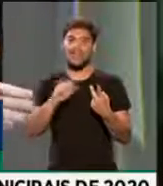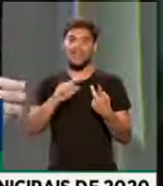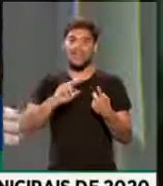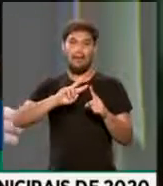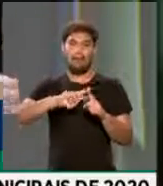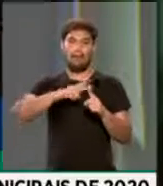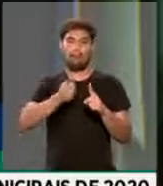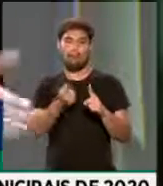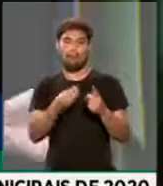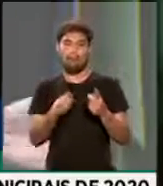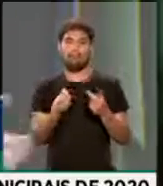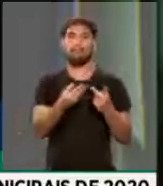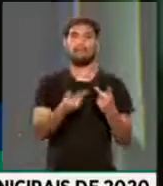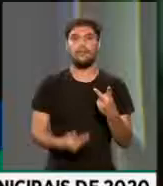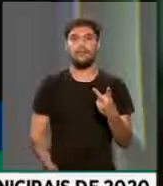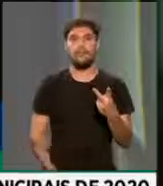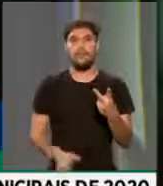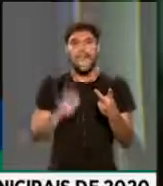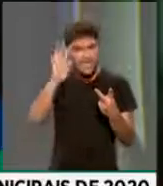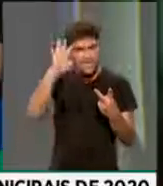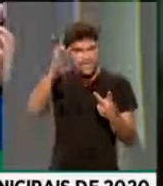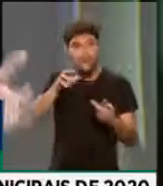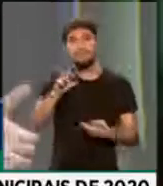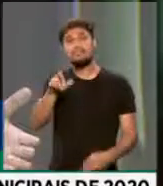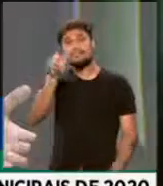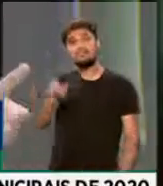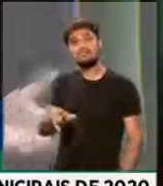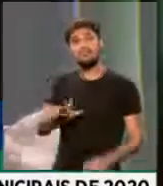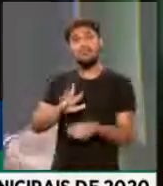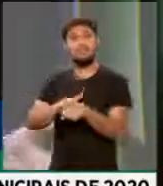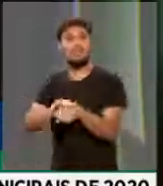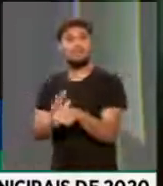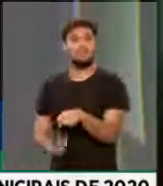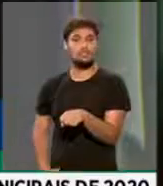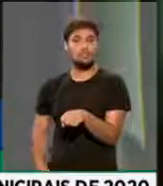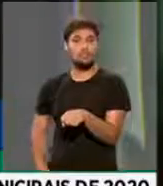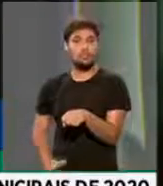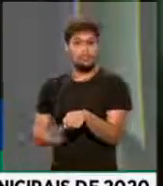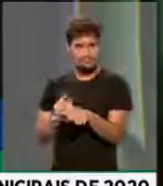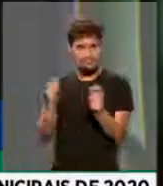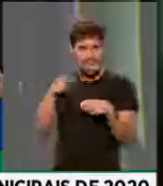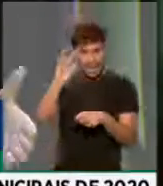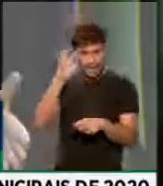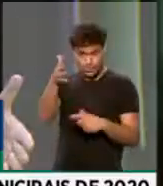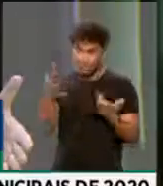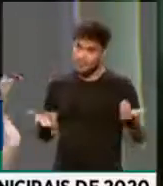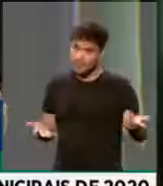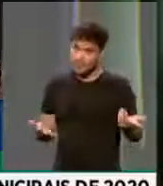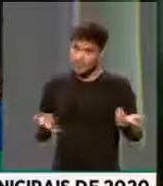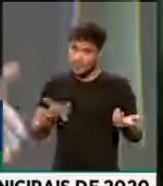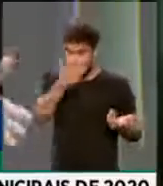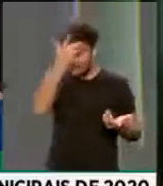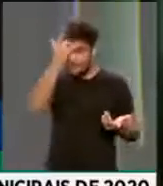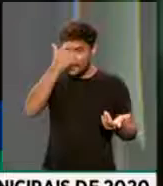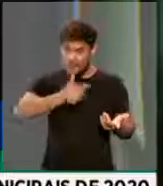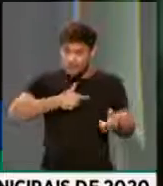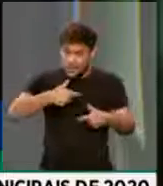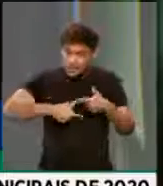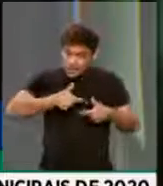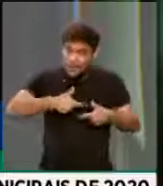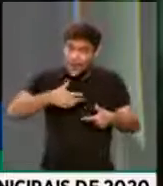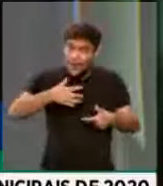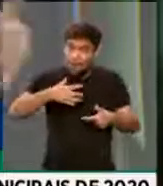por exemplo, de quando eles ficam doentes. E as pessoas ficam doentes, os trabalhadores ficam